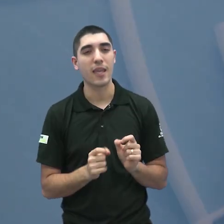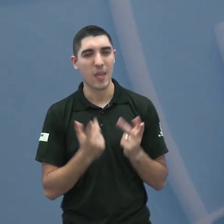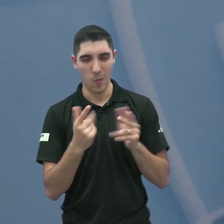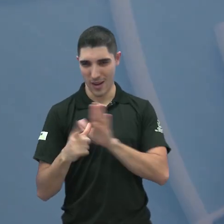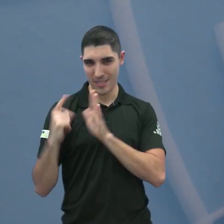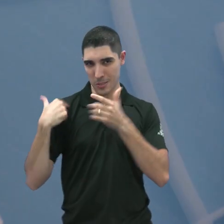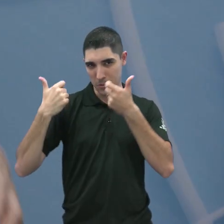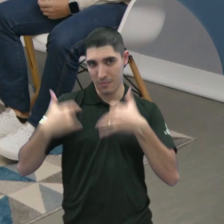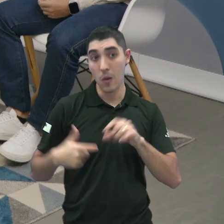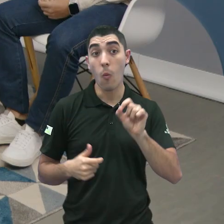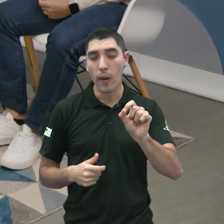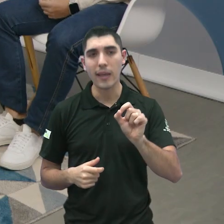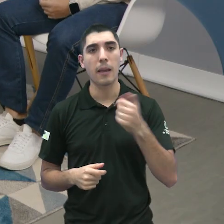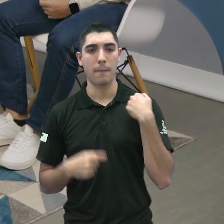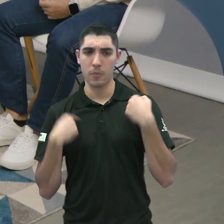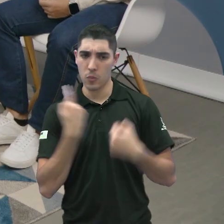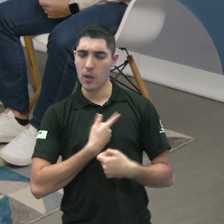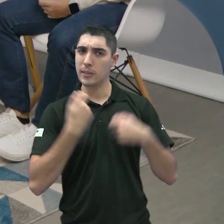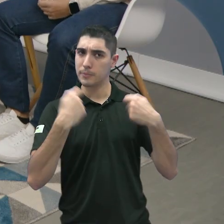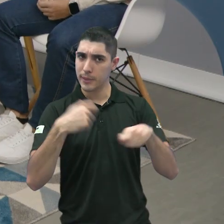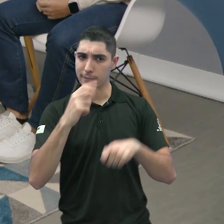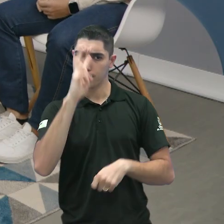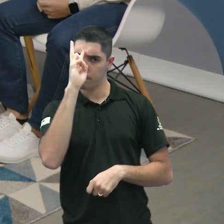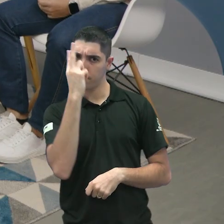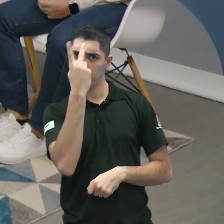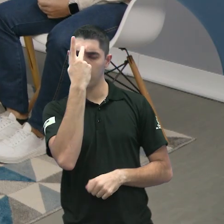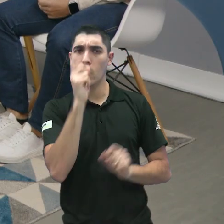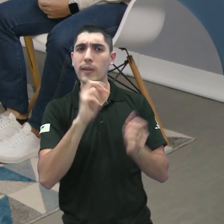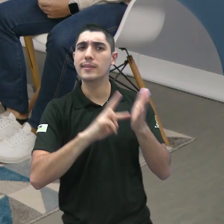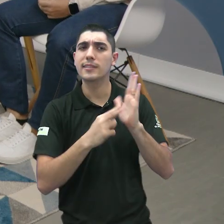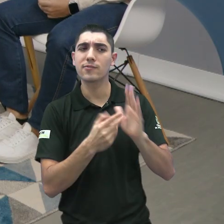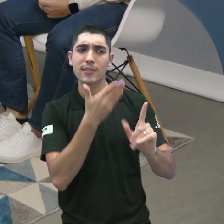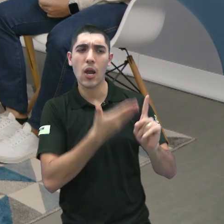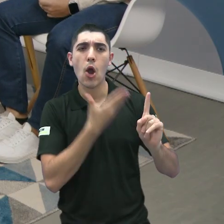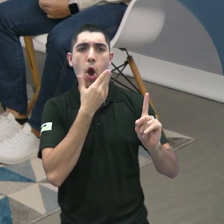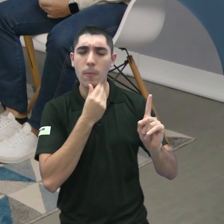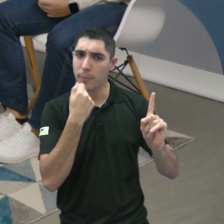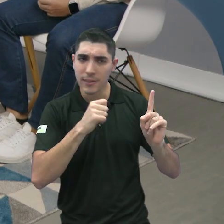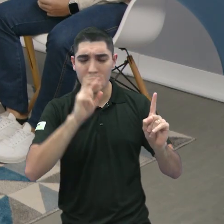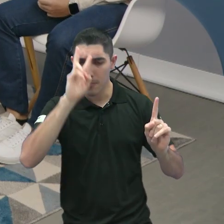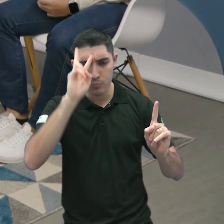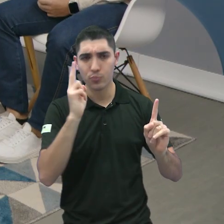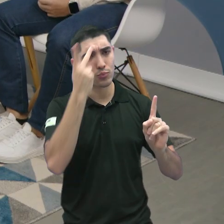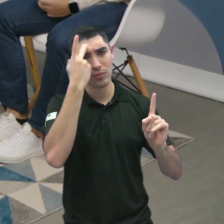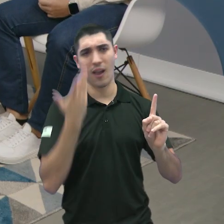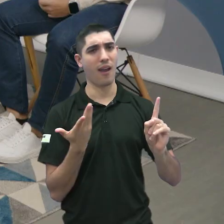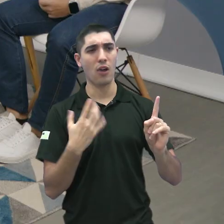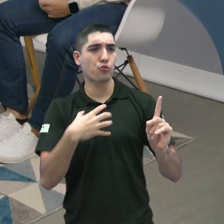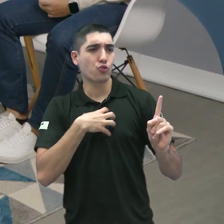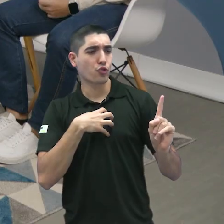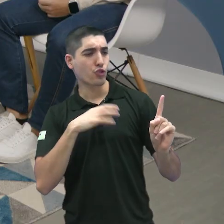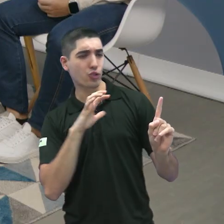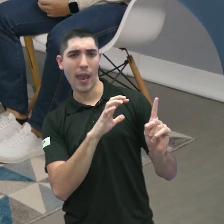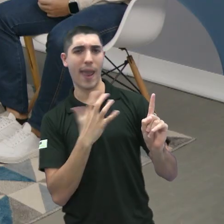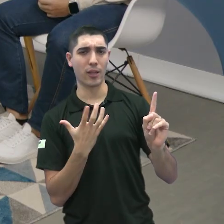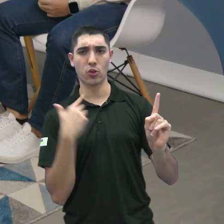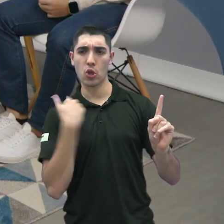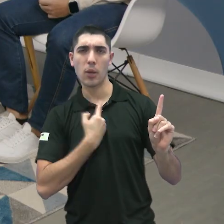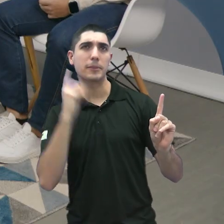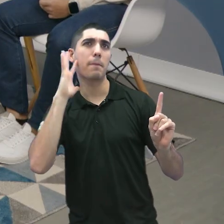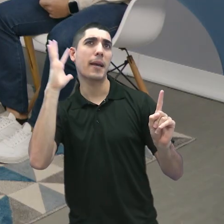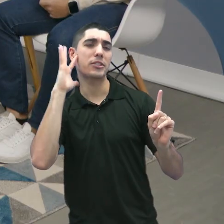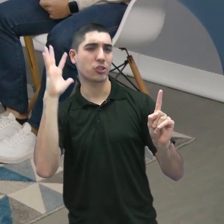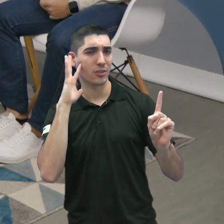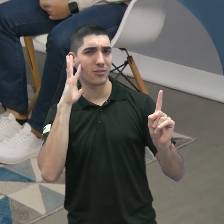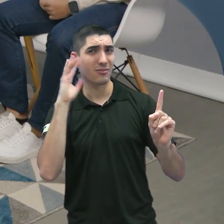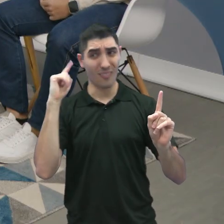de fato, repensar esse modelo de masculinidade urgente, né? Dadas a nossa realidade, o que a gente